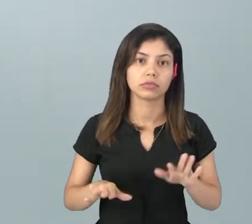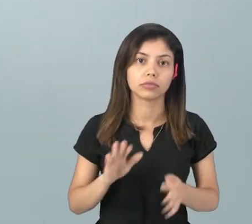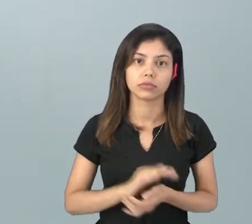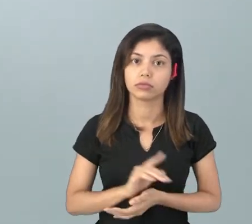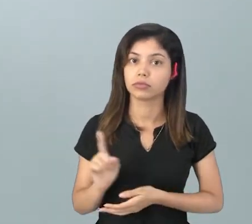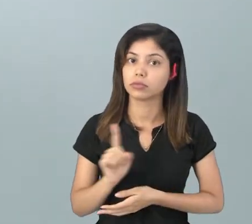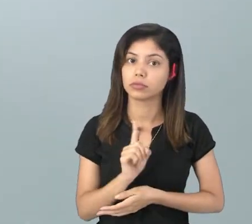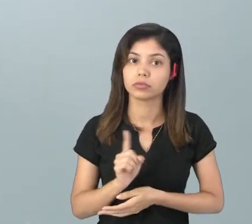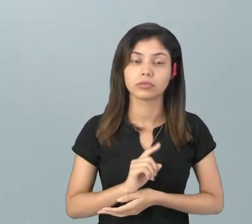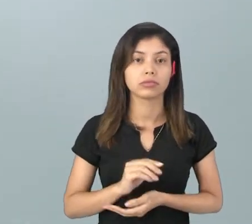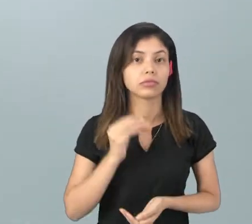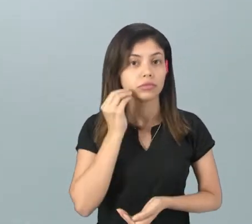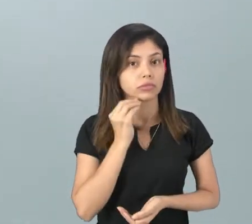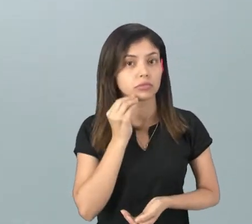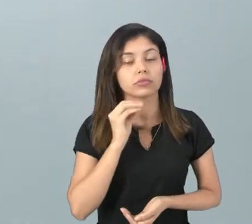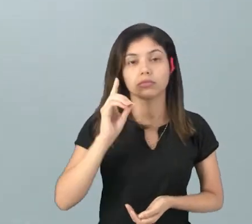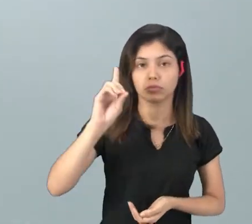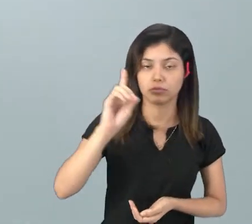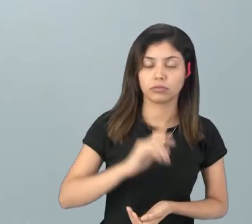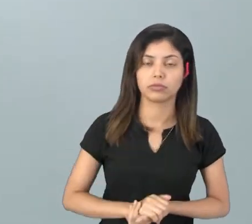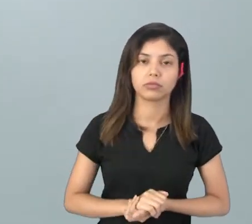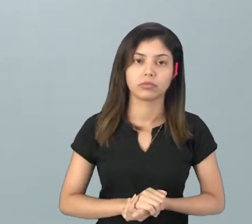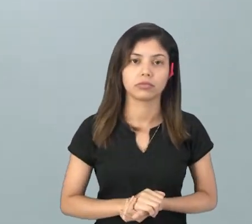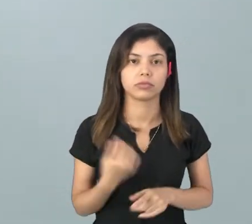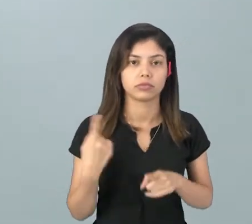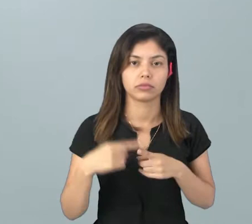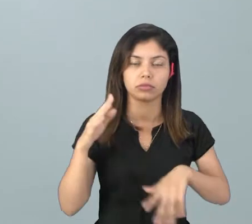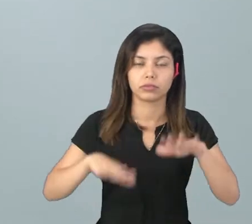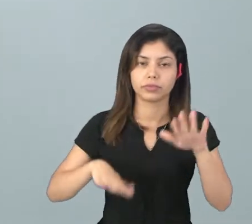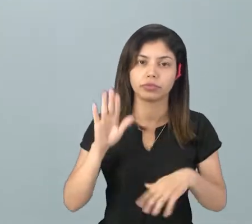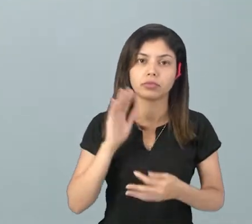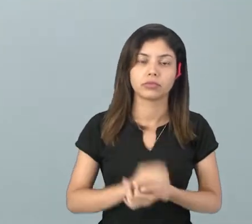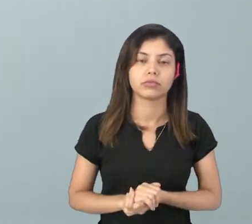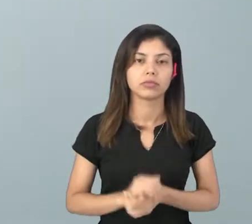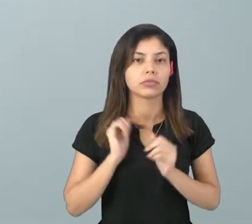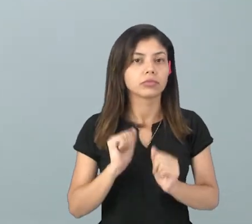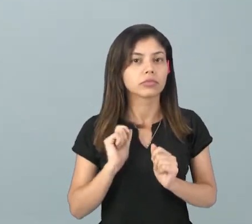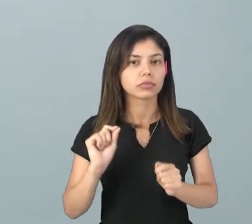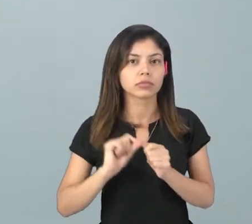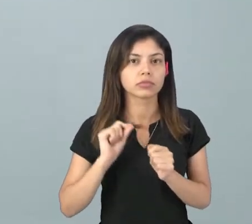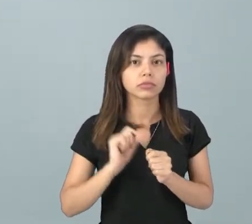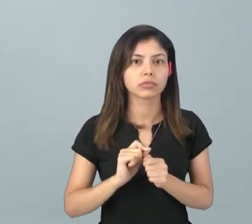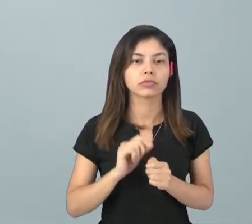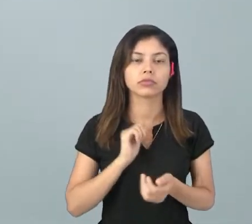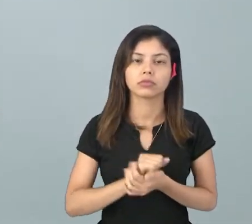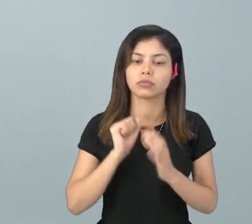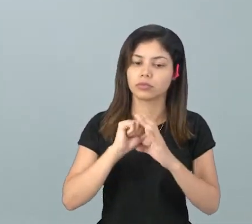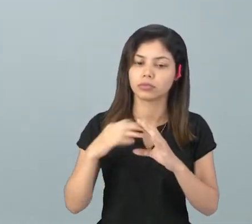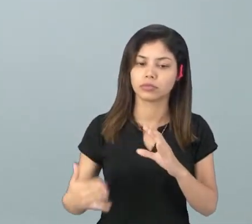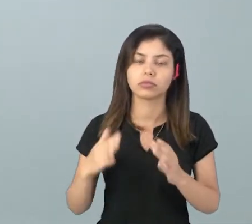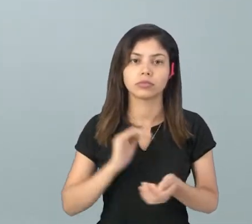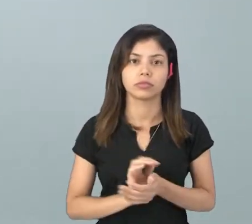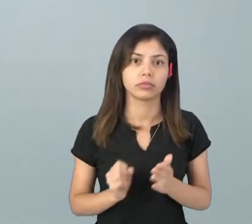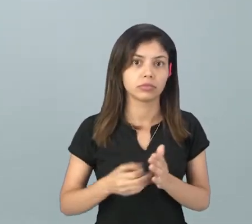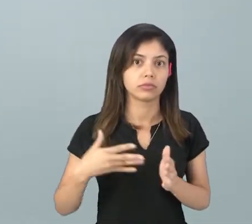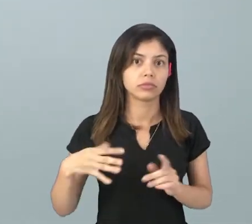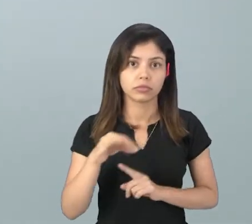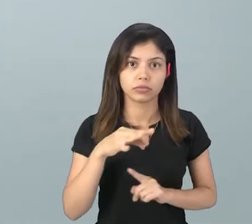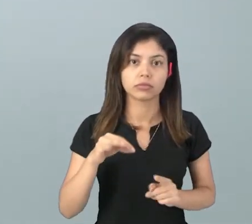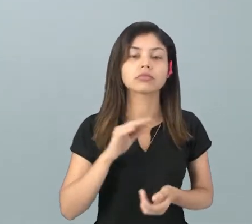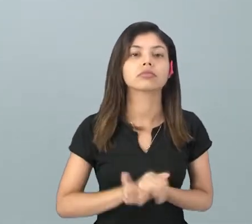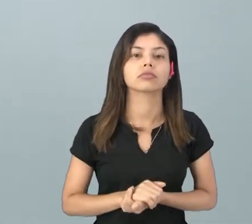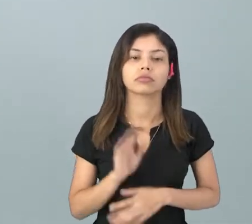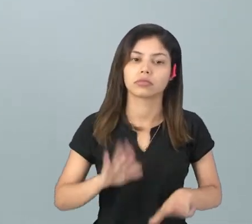Jesus diz, não tentarás o Senhor teu Deus, né? Porque às vezes você vai fazer uma atitude que às vezes é espiritualizada demais,